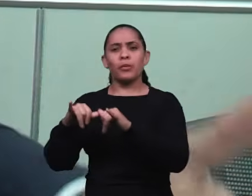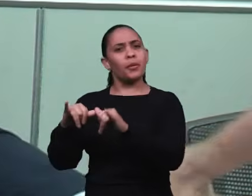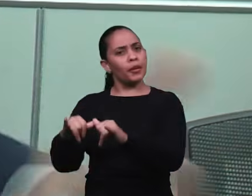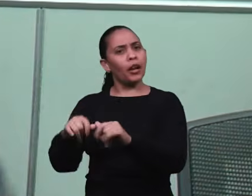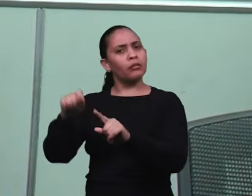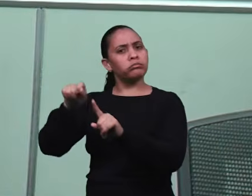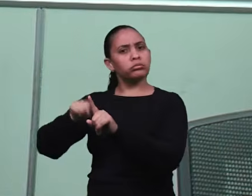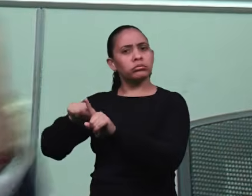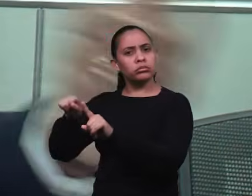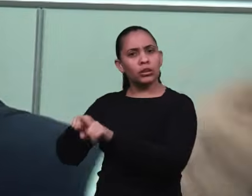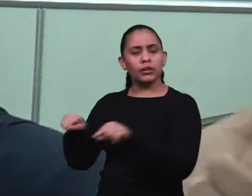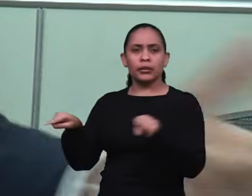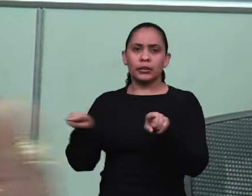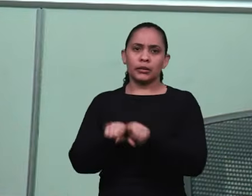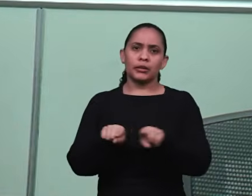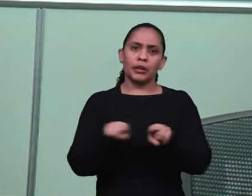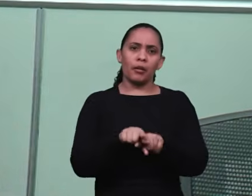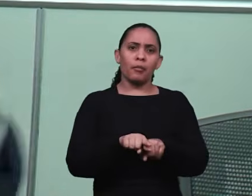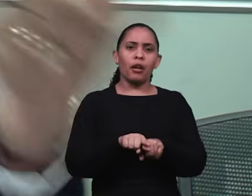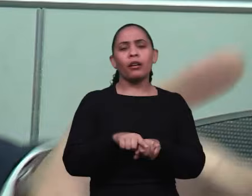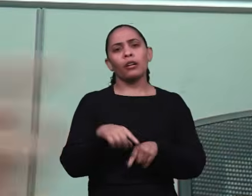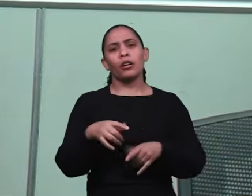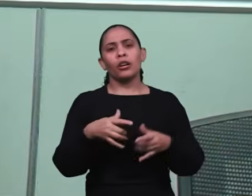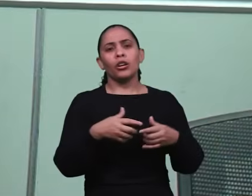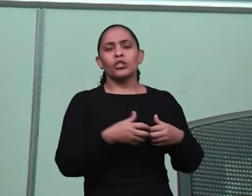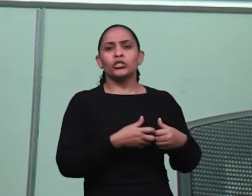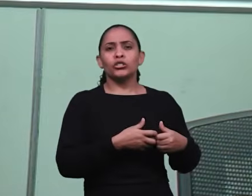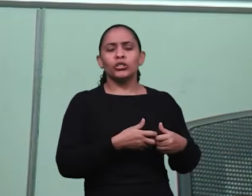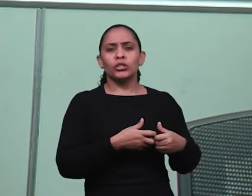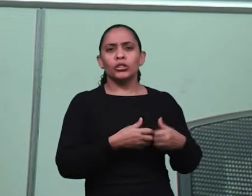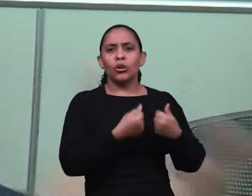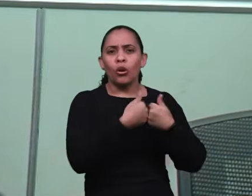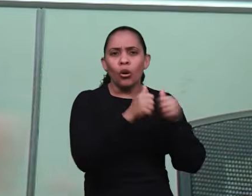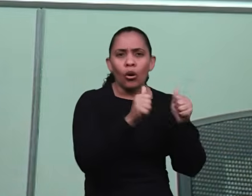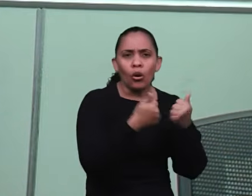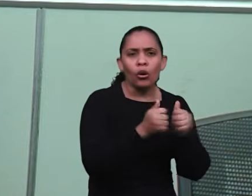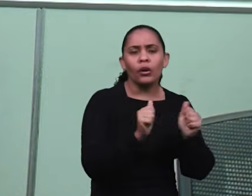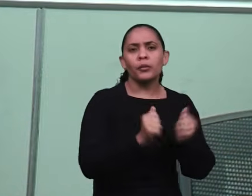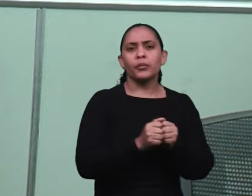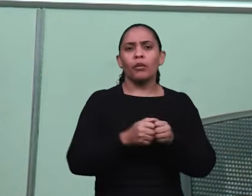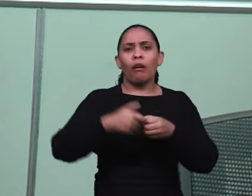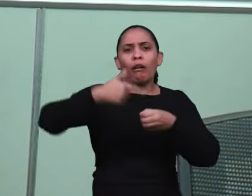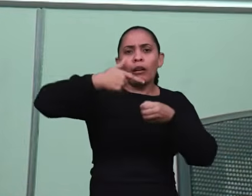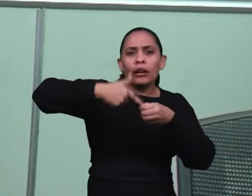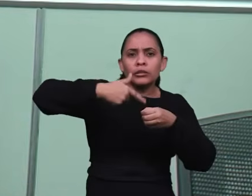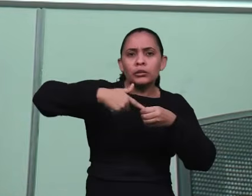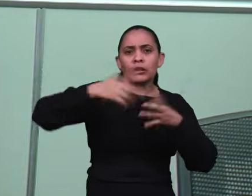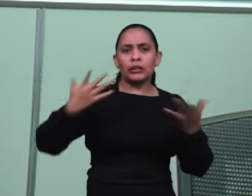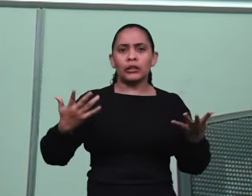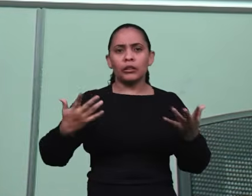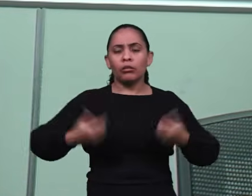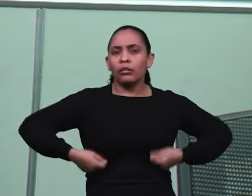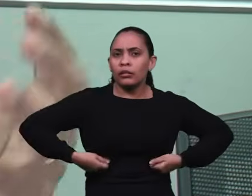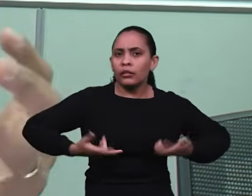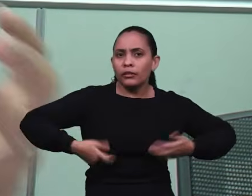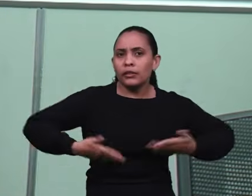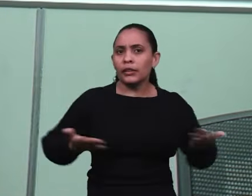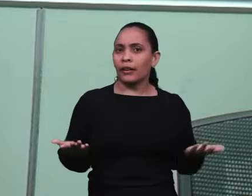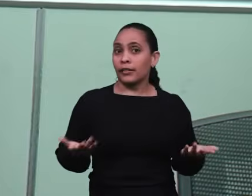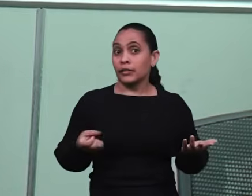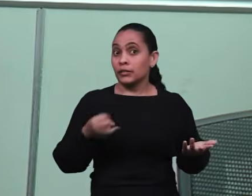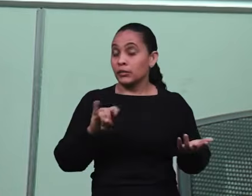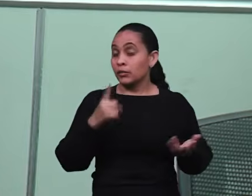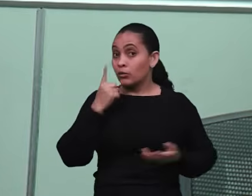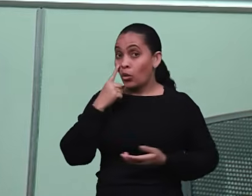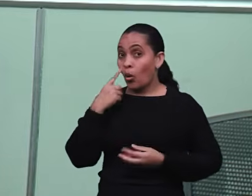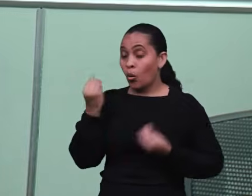que você gasta com transporte, seja transporte público, ou com Uber, ou com gasolina, você tem que ter esses números registrados para você medir e ver